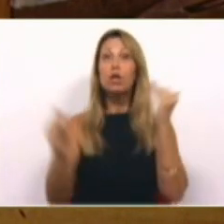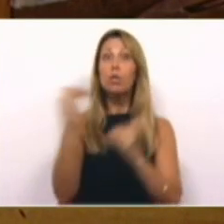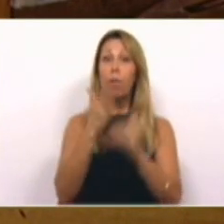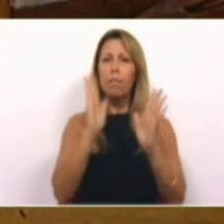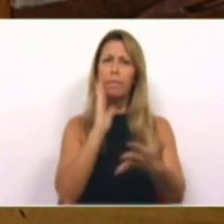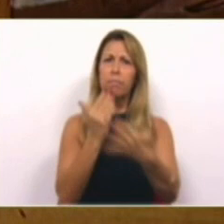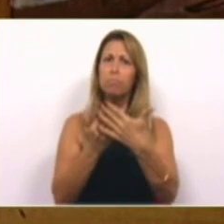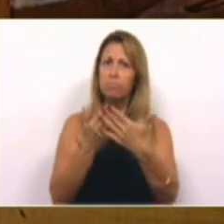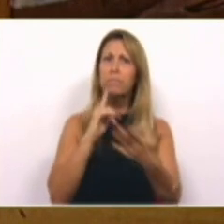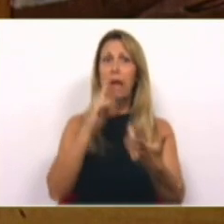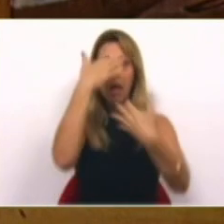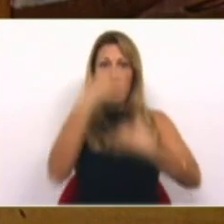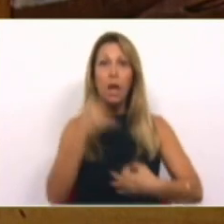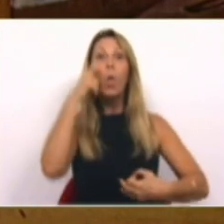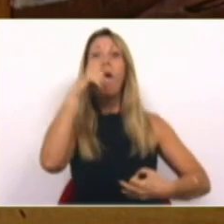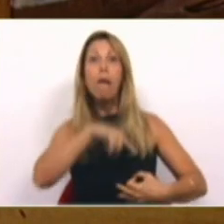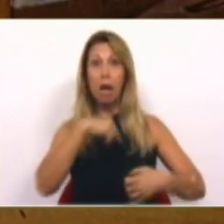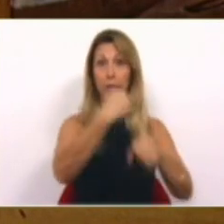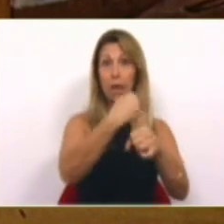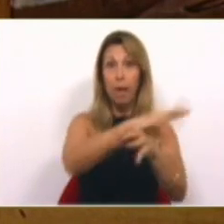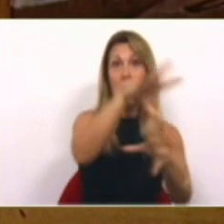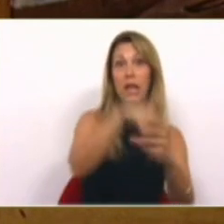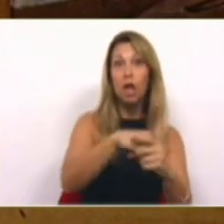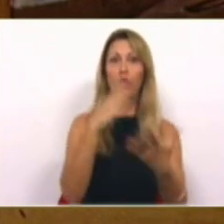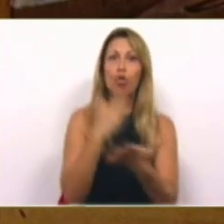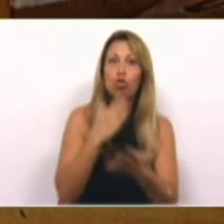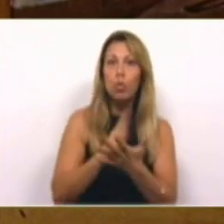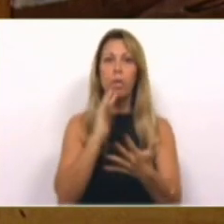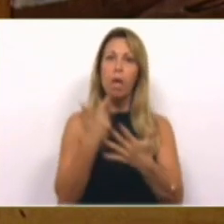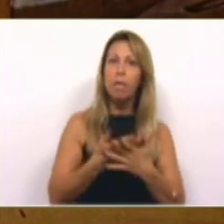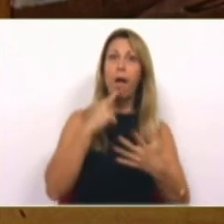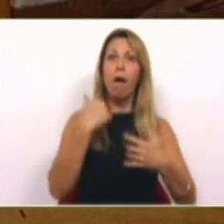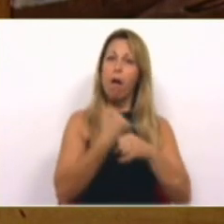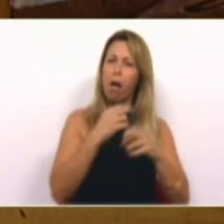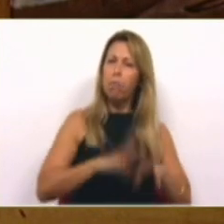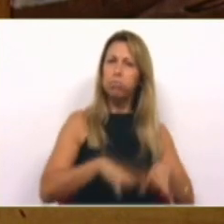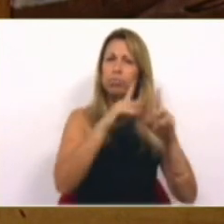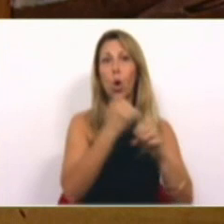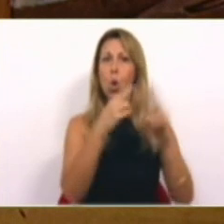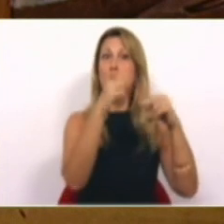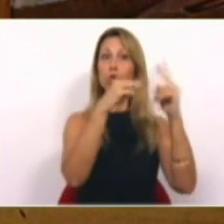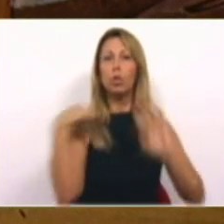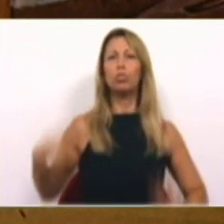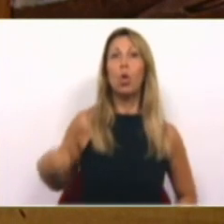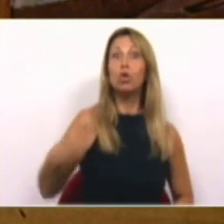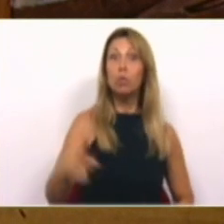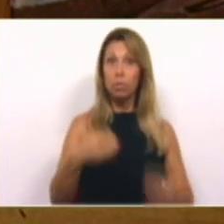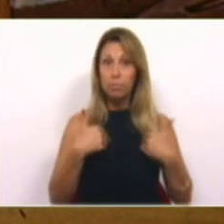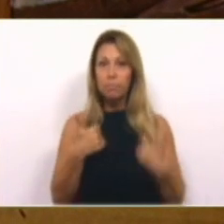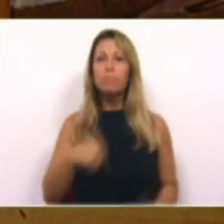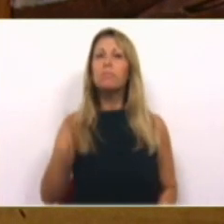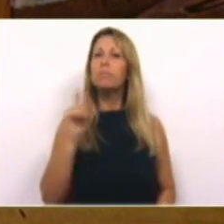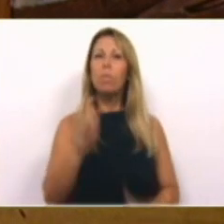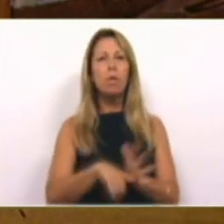lá trabalha, estuda e o constrói todos os dias. Da parte do Bloco, cá estaremos, como sempre estivemos, em prol de um